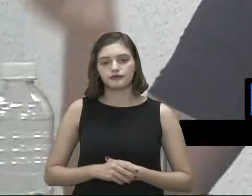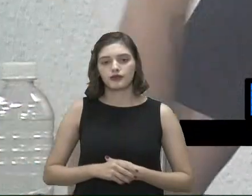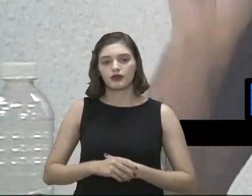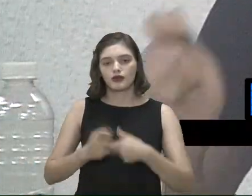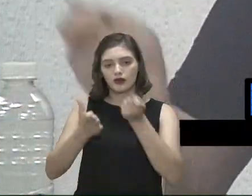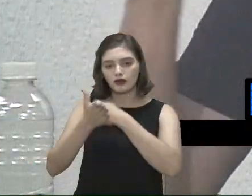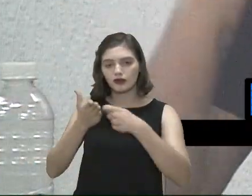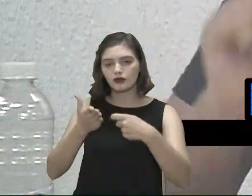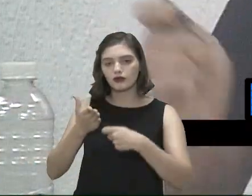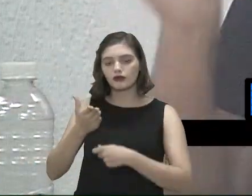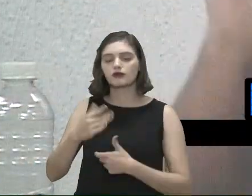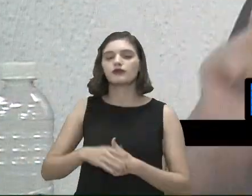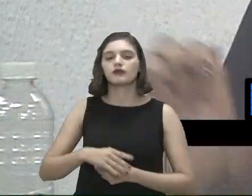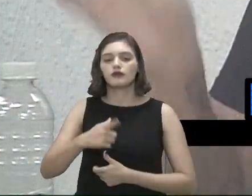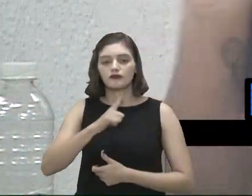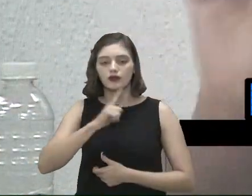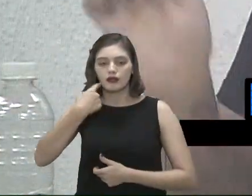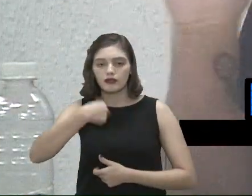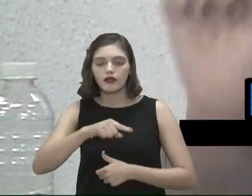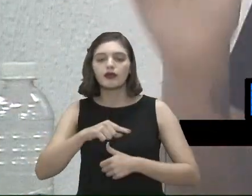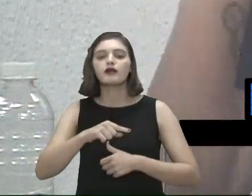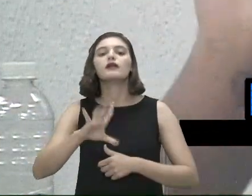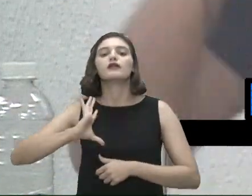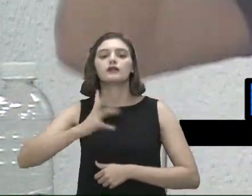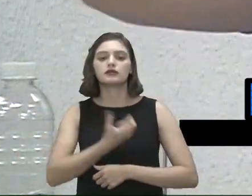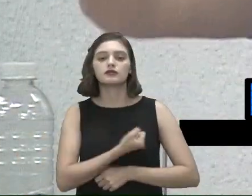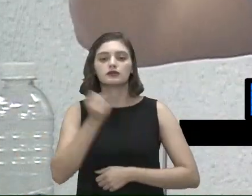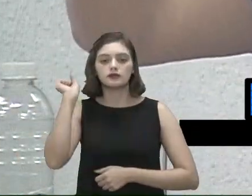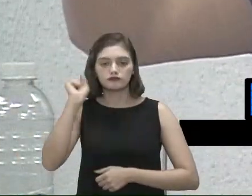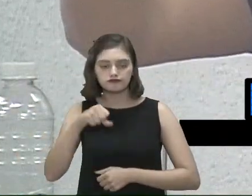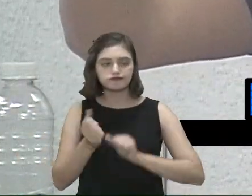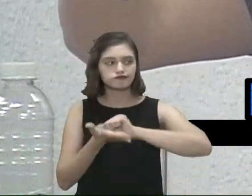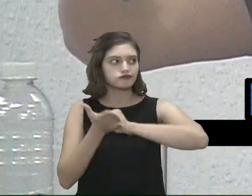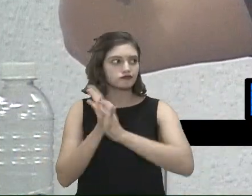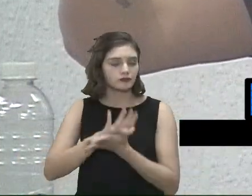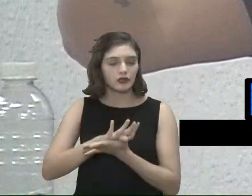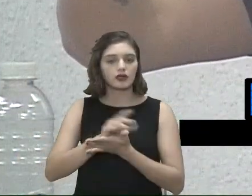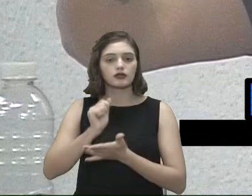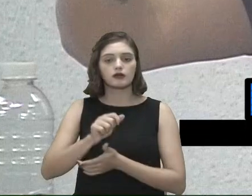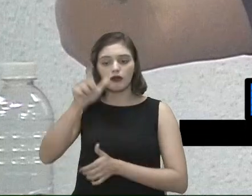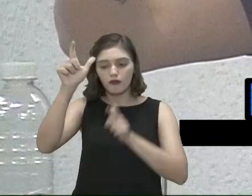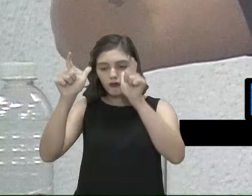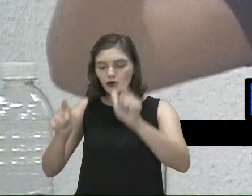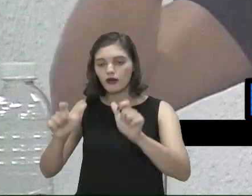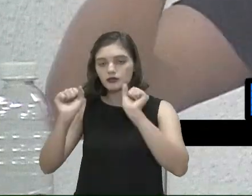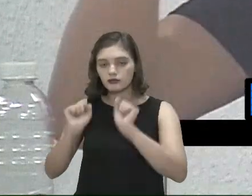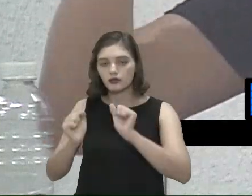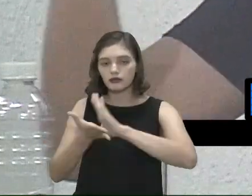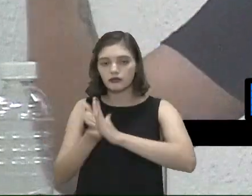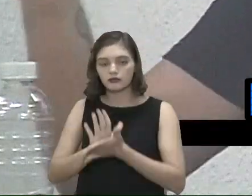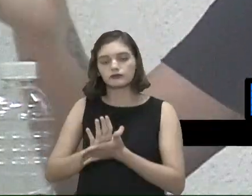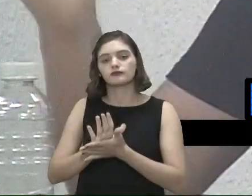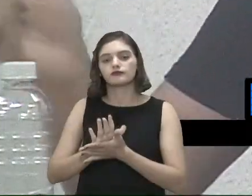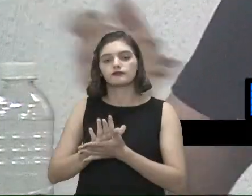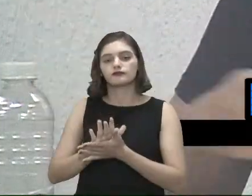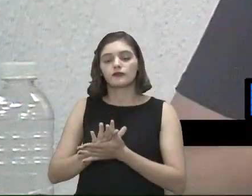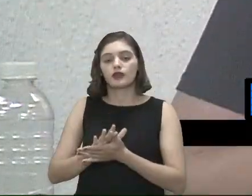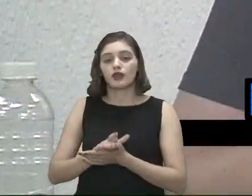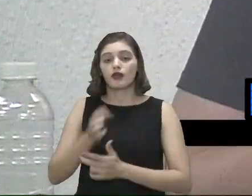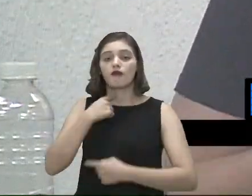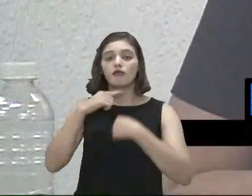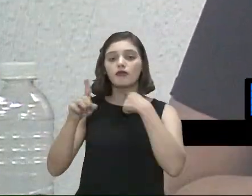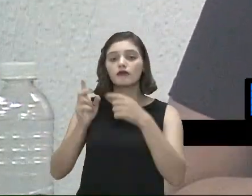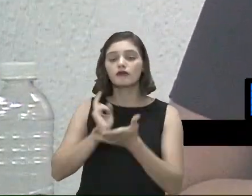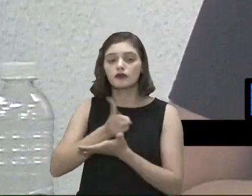assim, vai rolar transfobia com vocês sim, então está aqui onde vocês podem reclamar. Eu duvido que uma pessoa cis tenha que estar